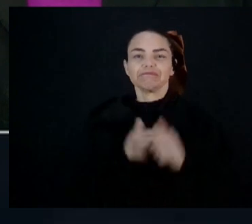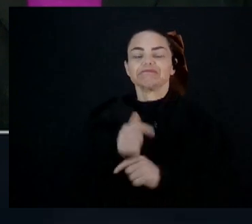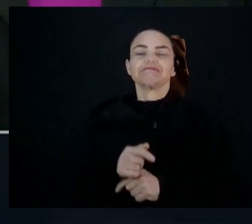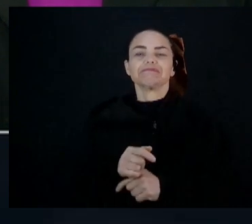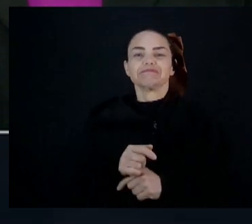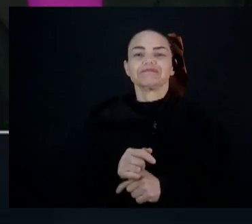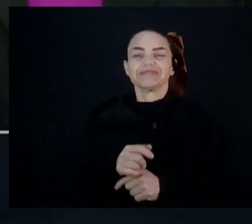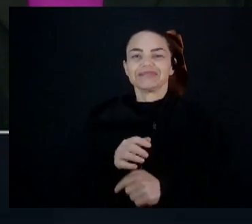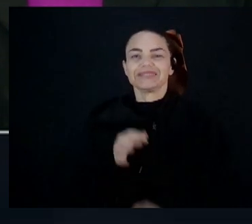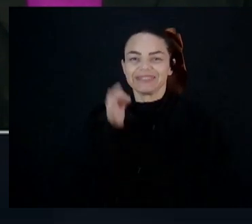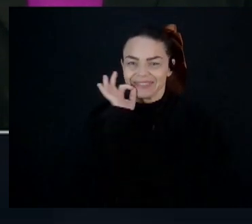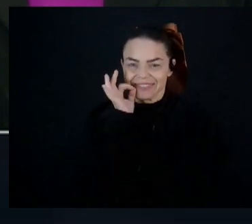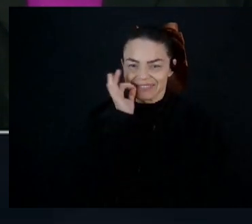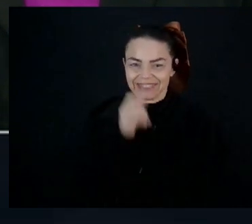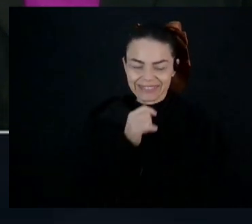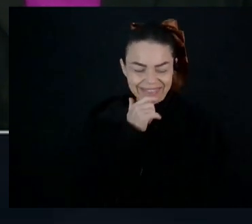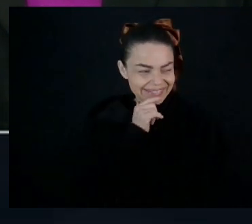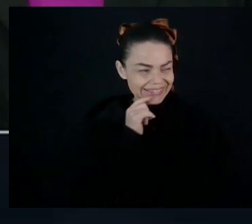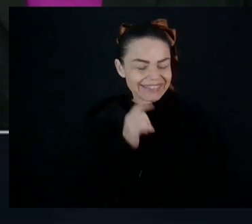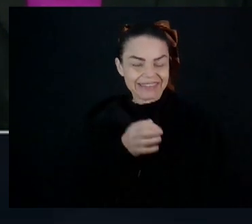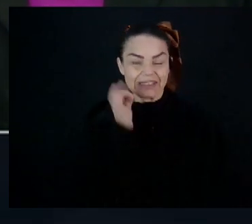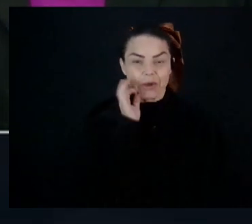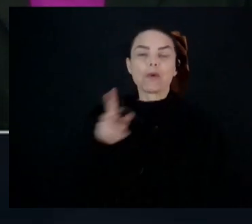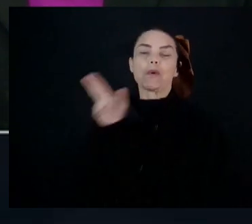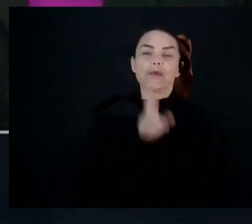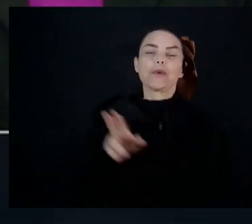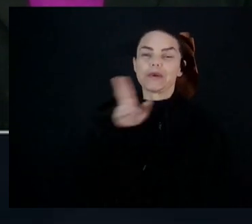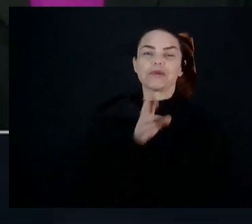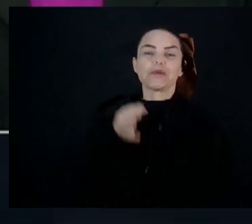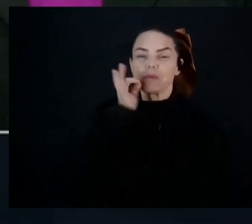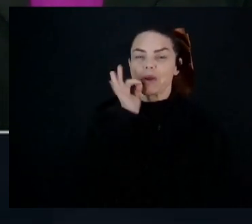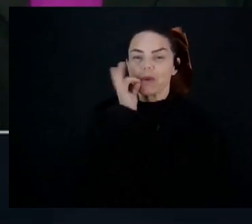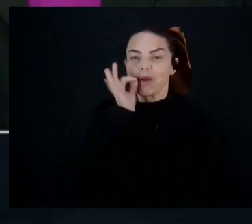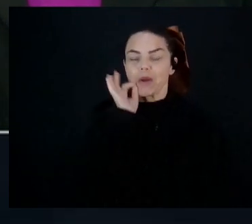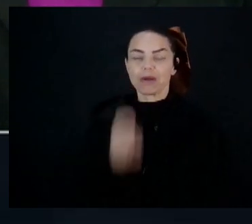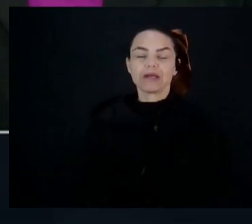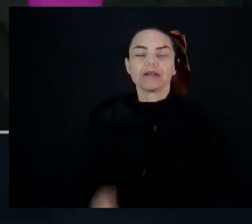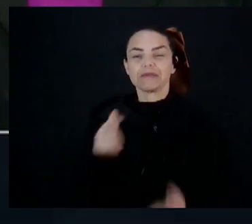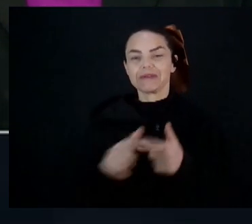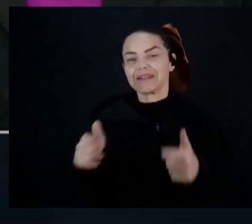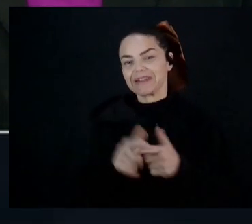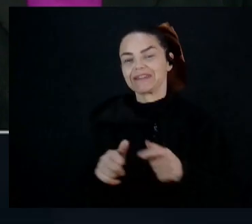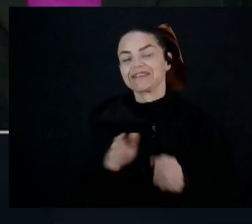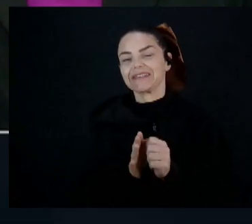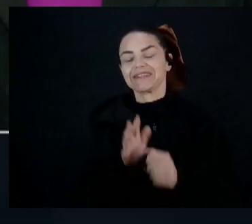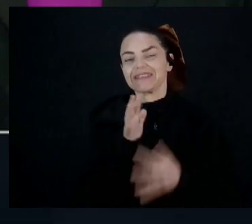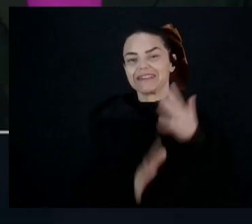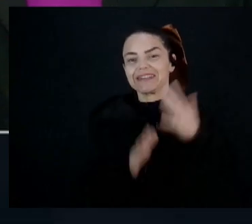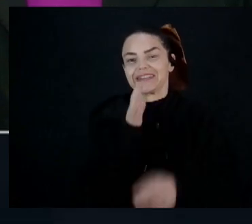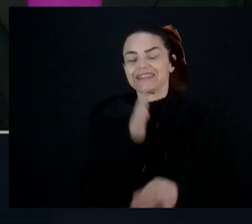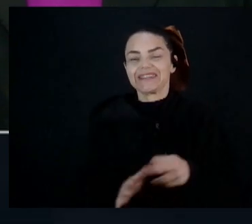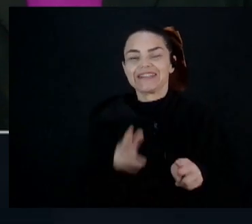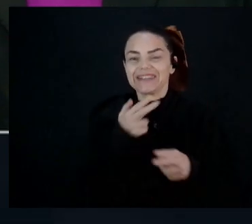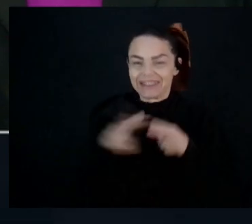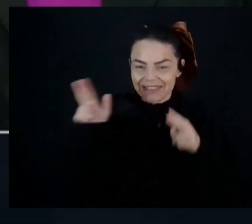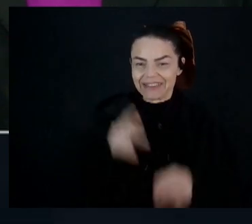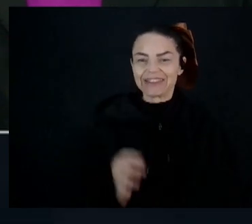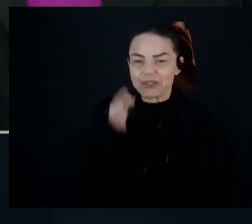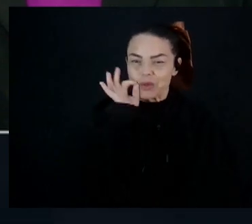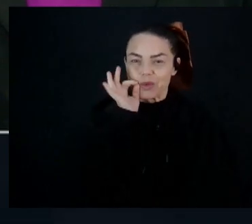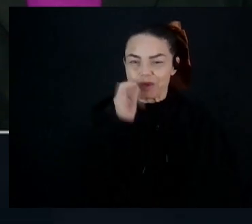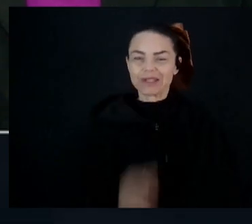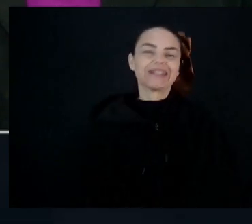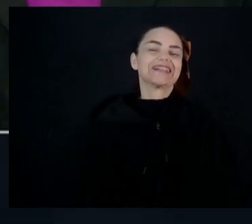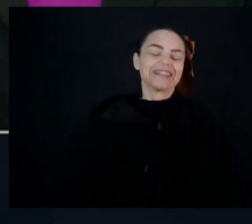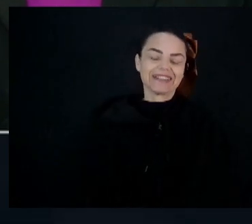pode mascarar problemas mais sérios no corpo? É o famoso cafezinho, doutor. Por gentileza,